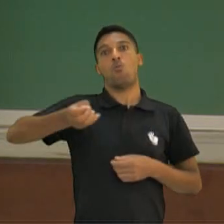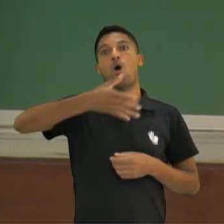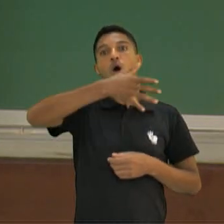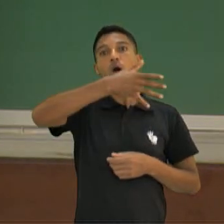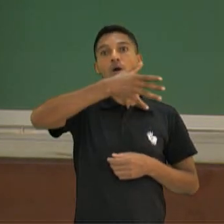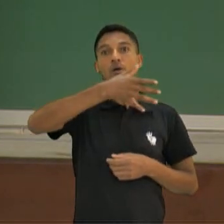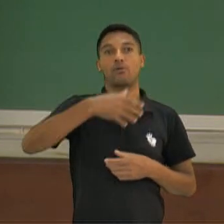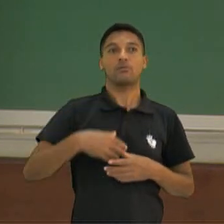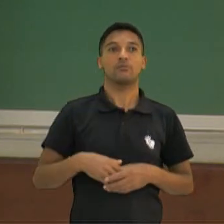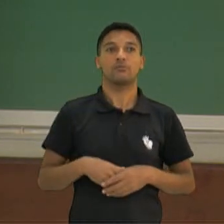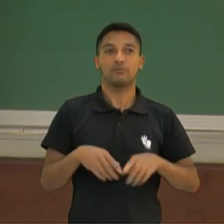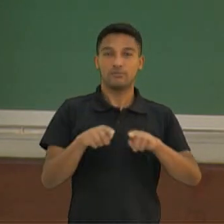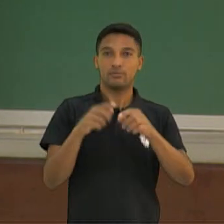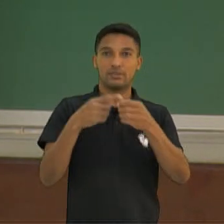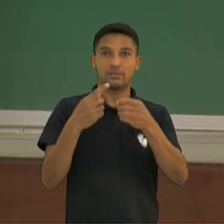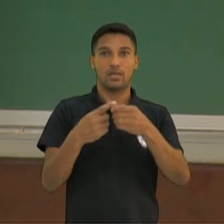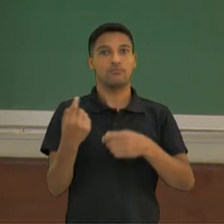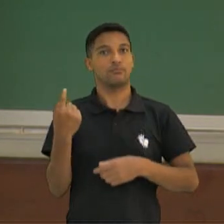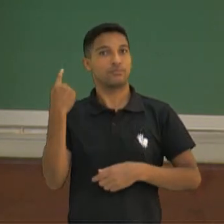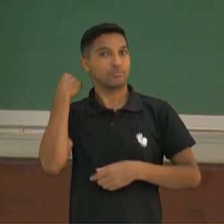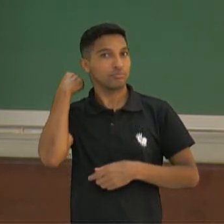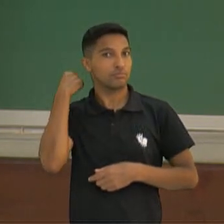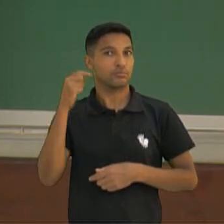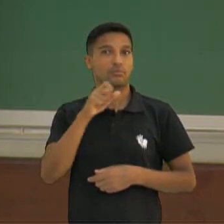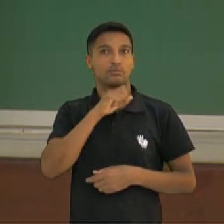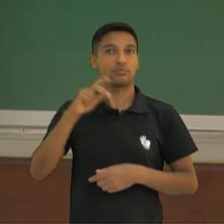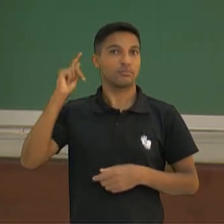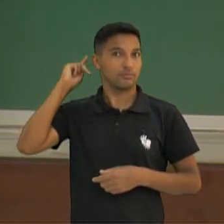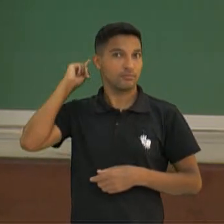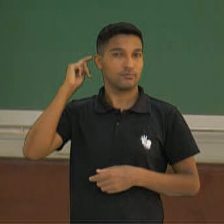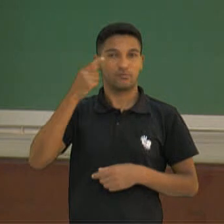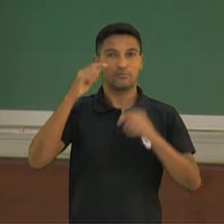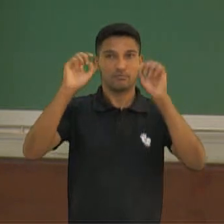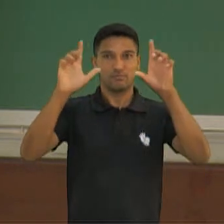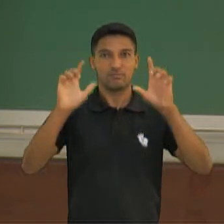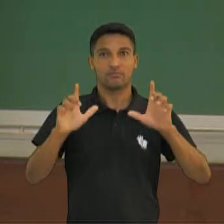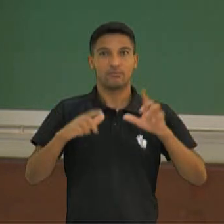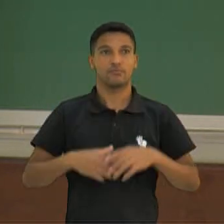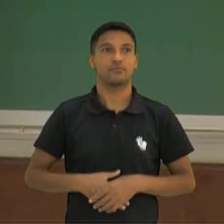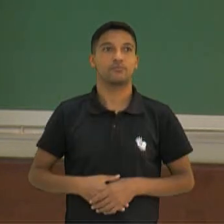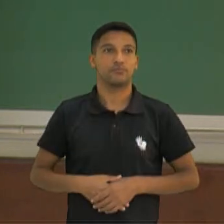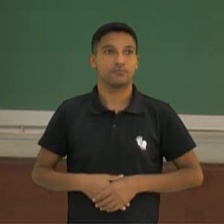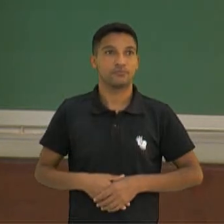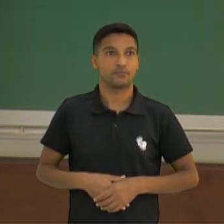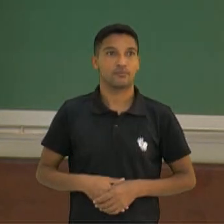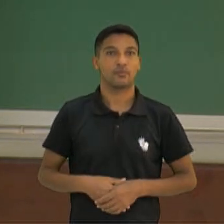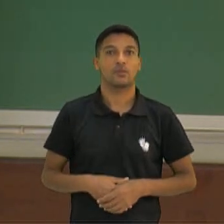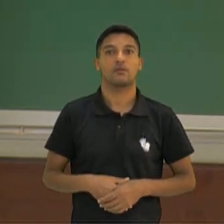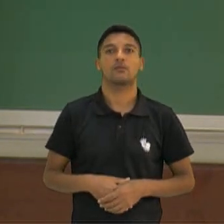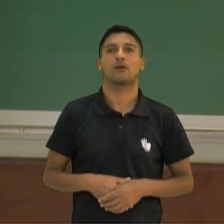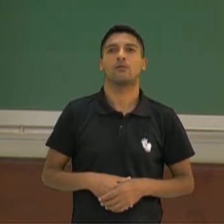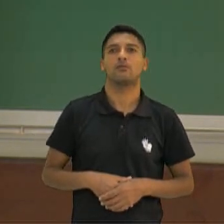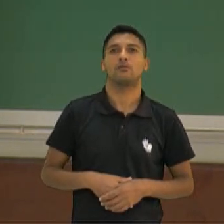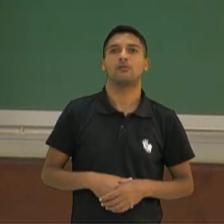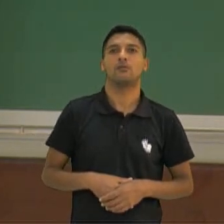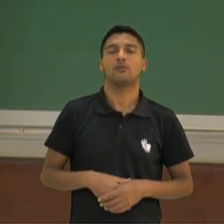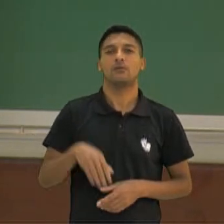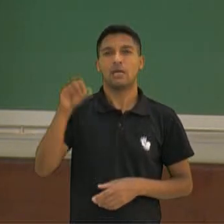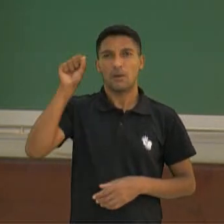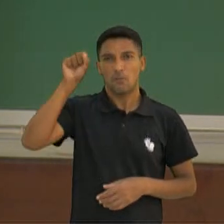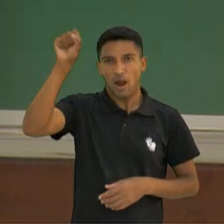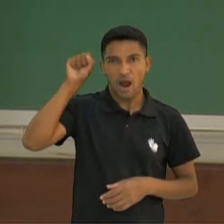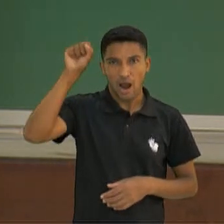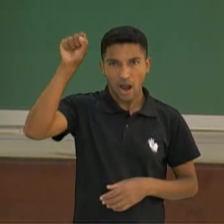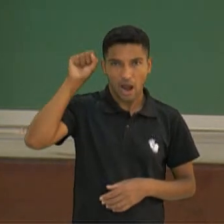Tcheca também tem o maior setor industrial do leste europeu. Então, eu falei, com o fim do socialismo, houve um incentivo a